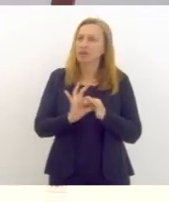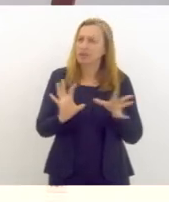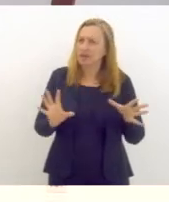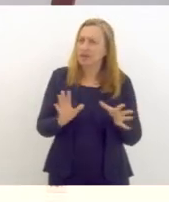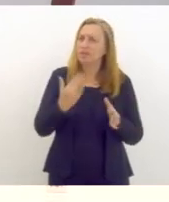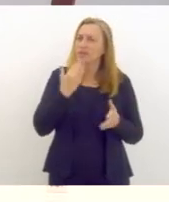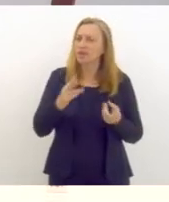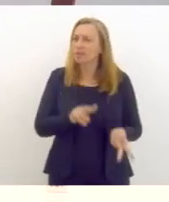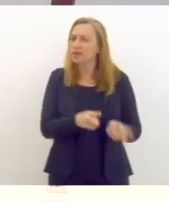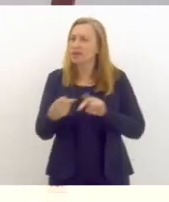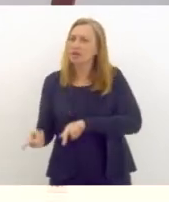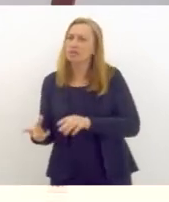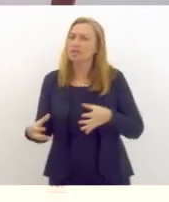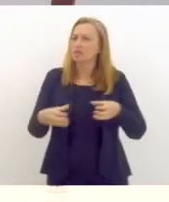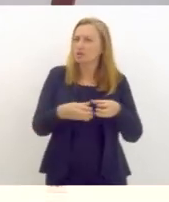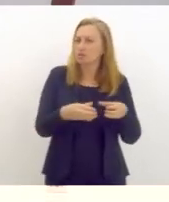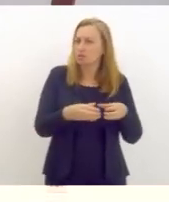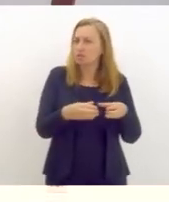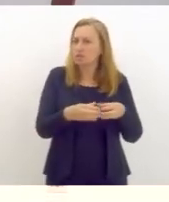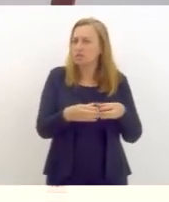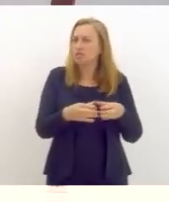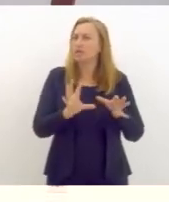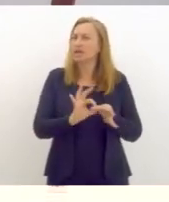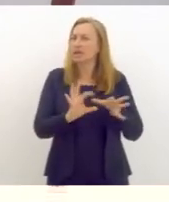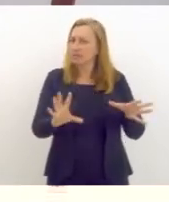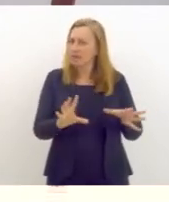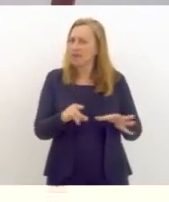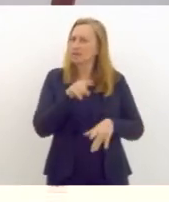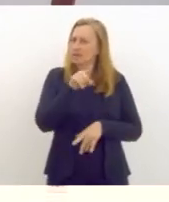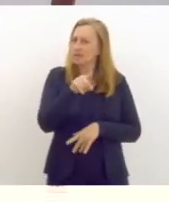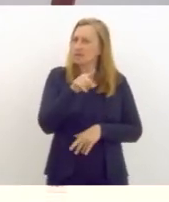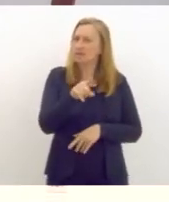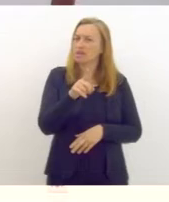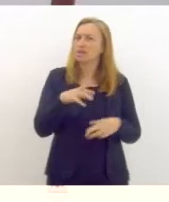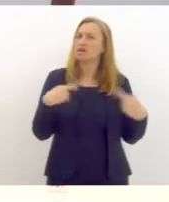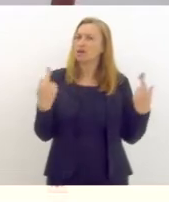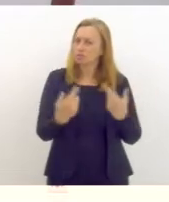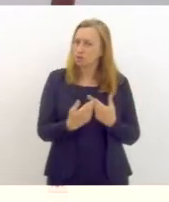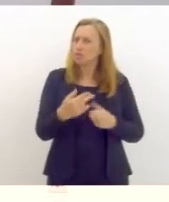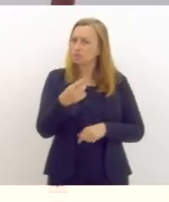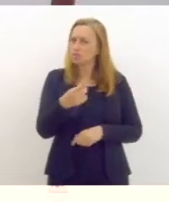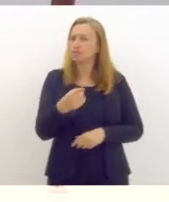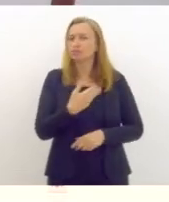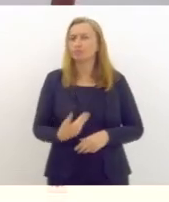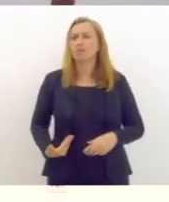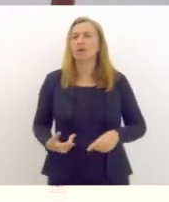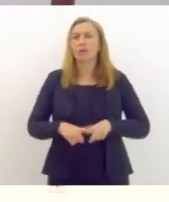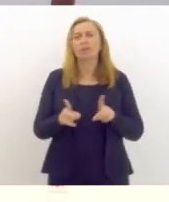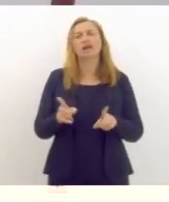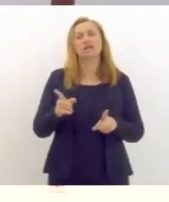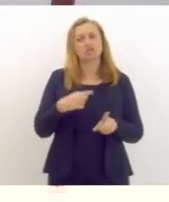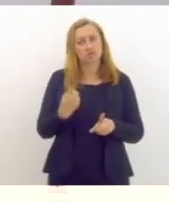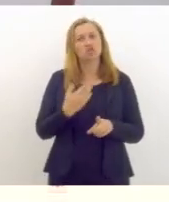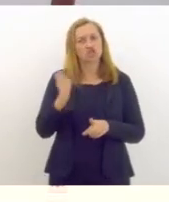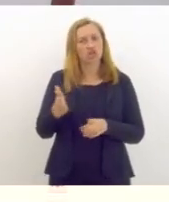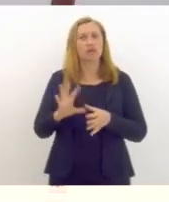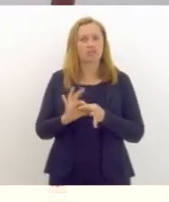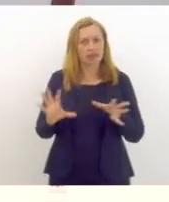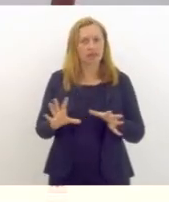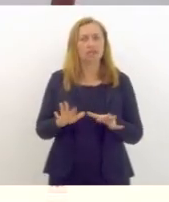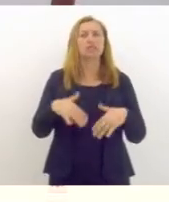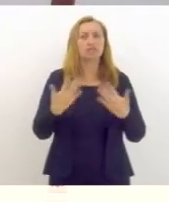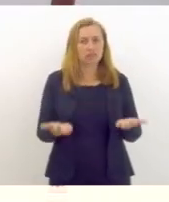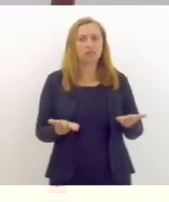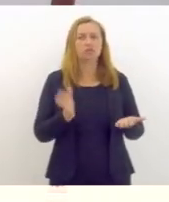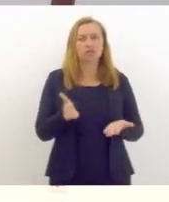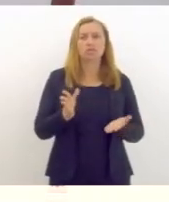encaminhasse para comissão para que a gente deliberasse essa essa audiência Mas a nossa já tá deliberada então a gente